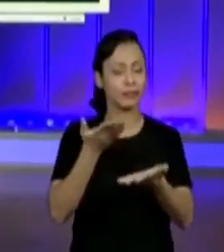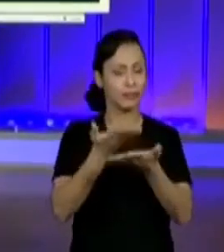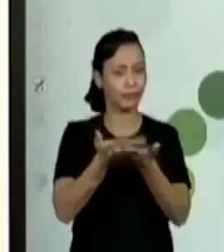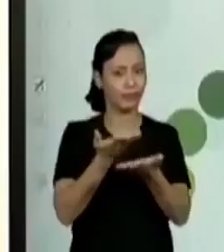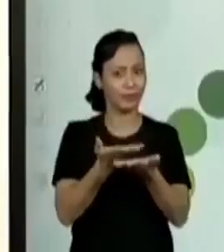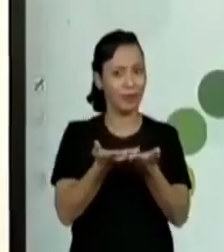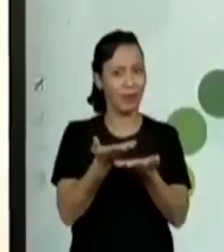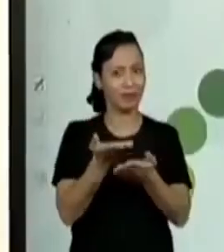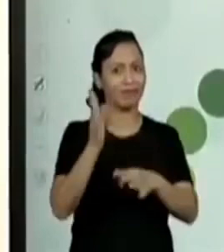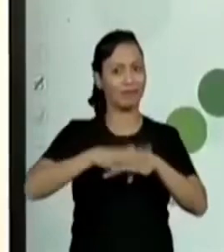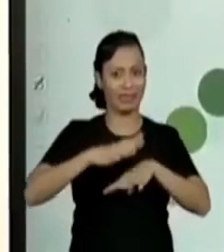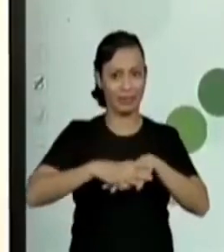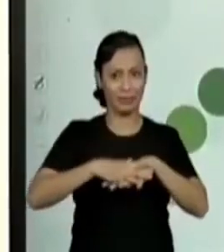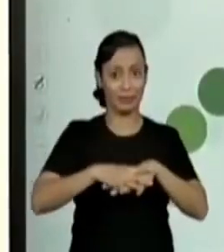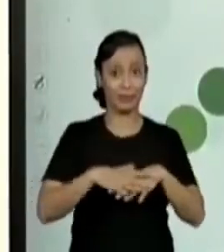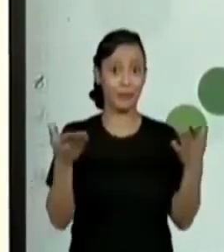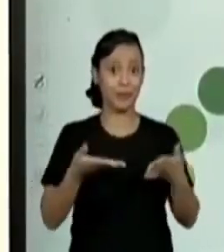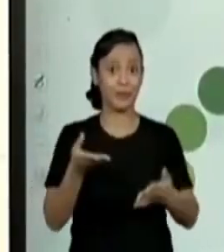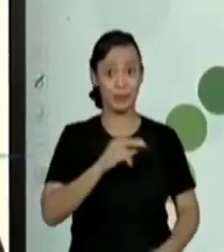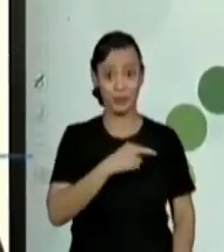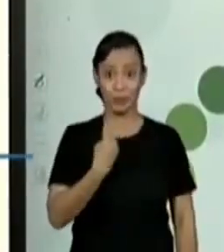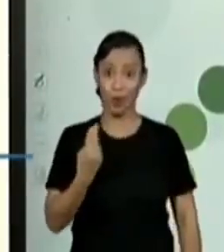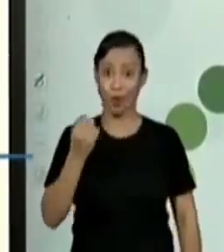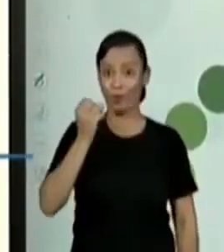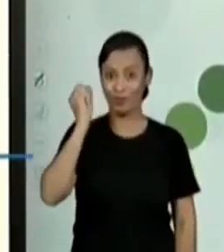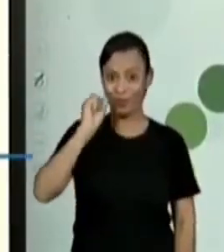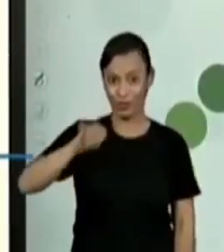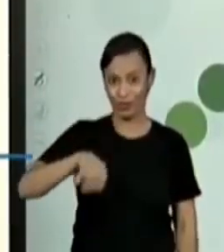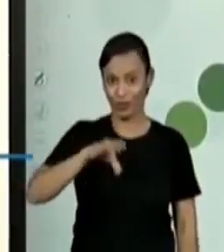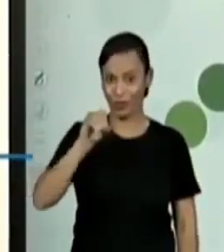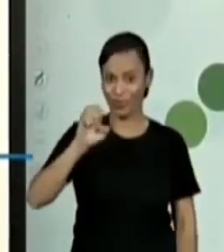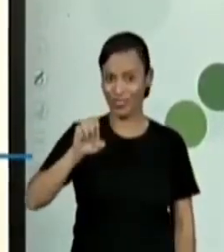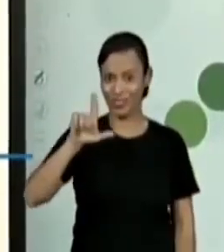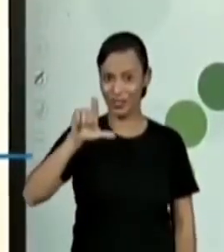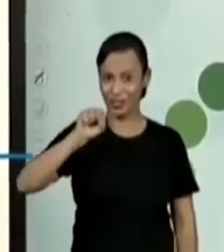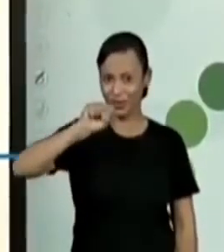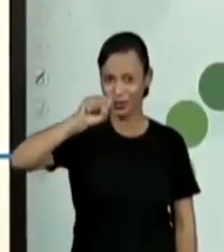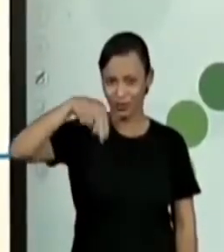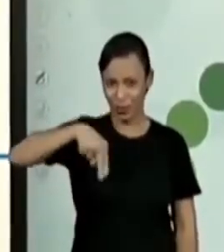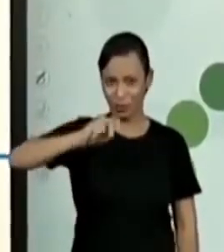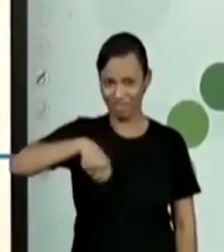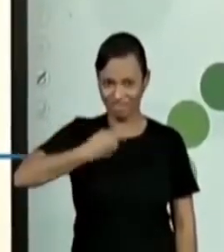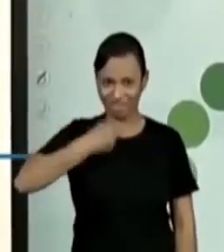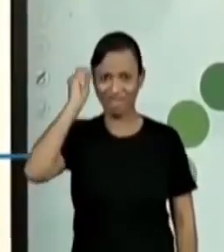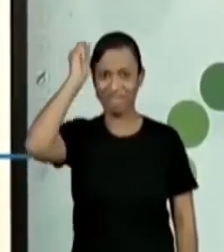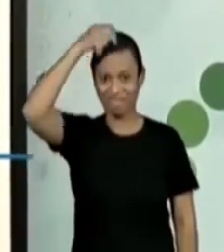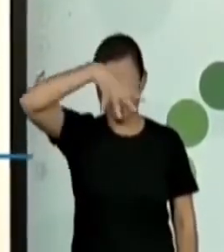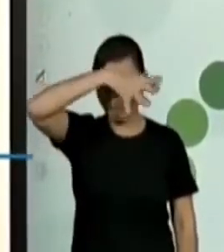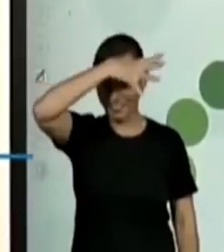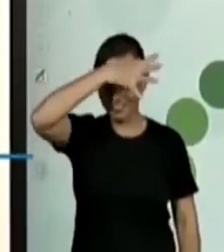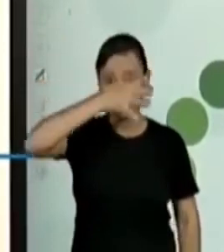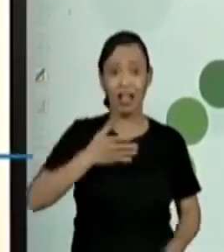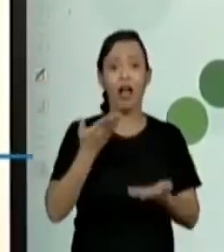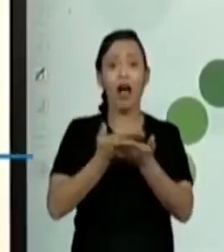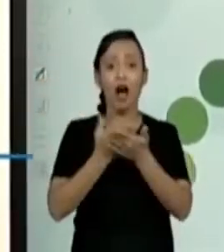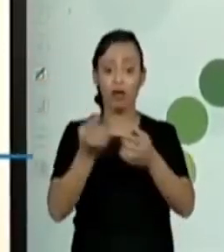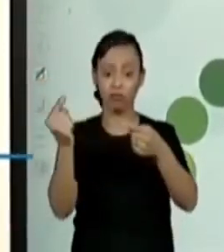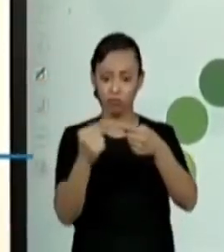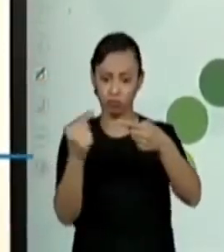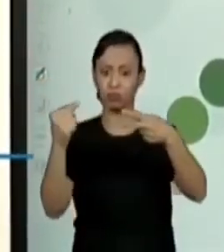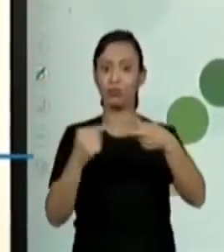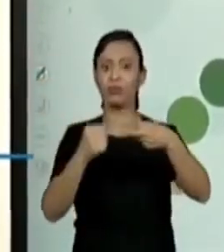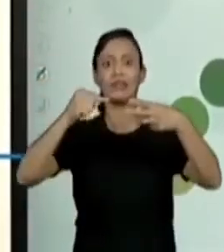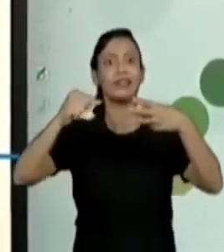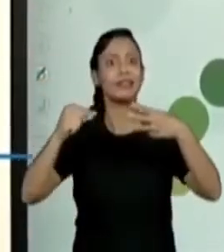matemática eu sou o professor Joelson estarei com vocês nas três aulas seguintes serão de